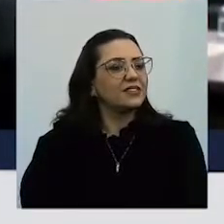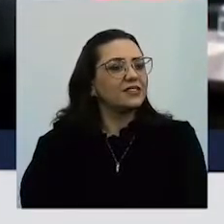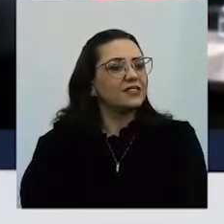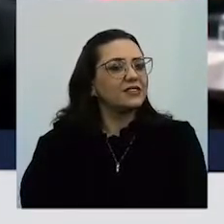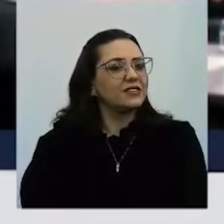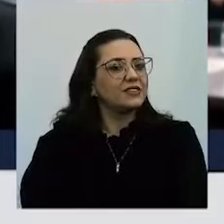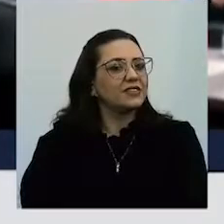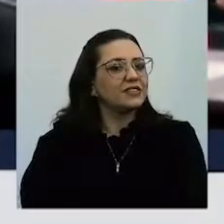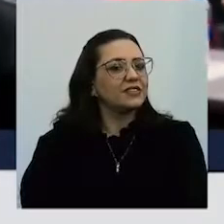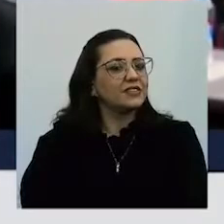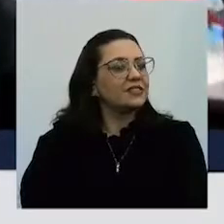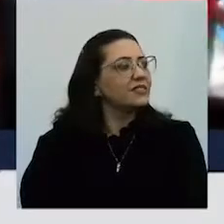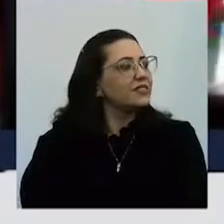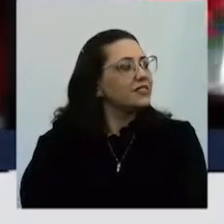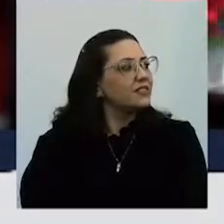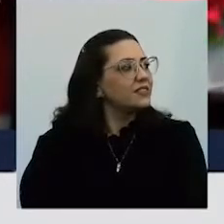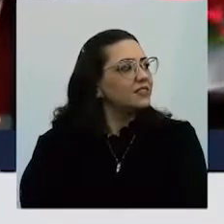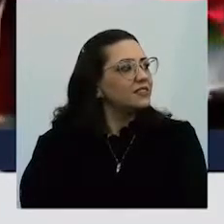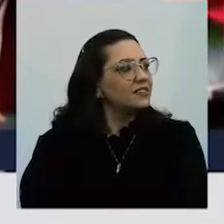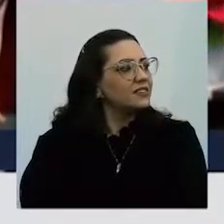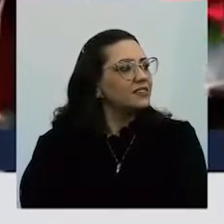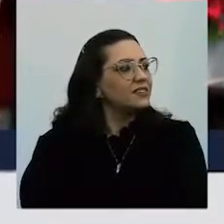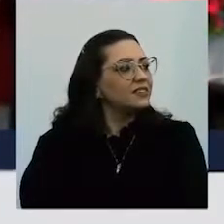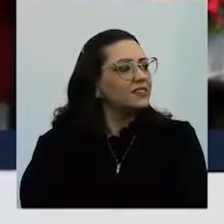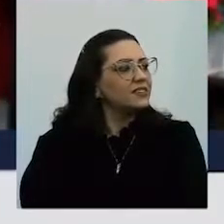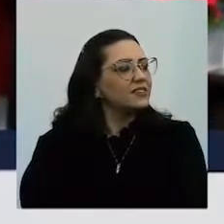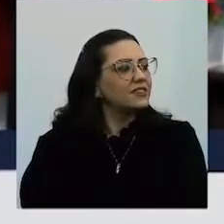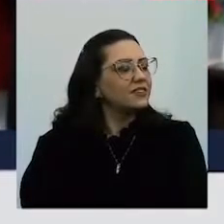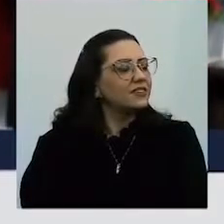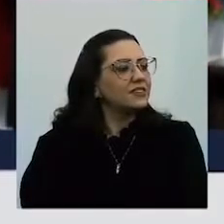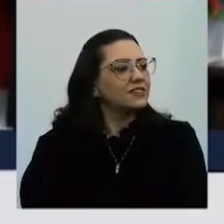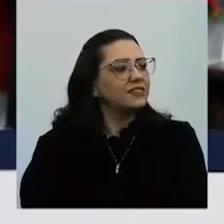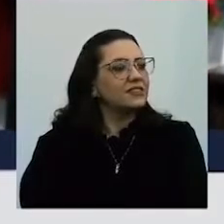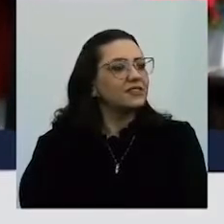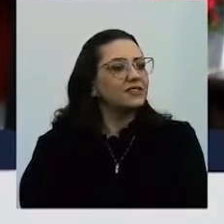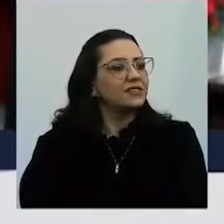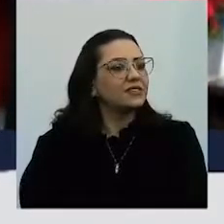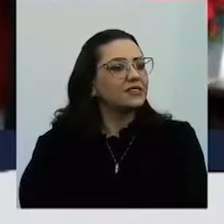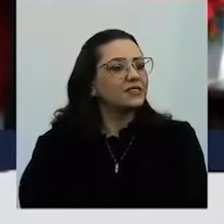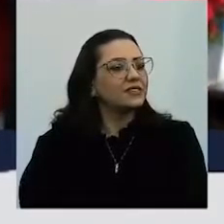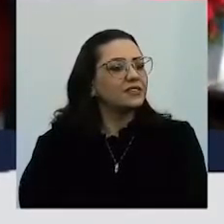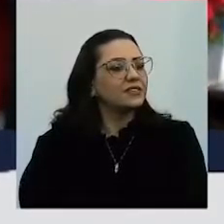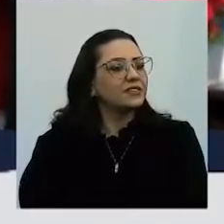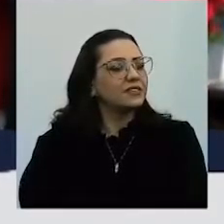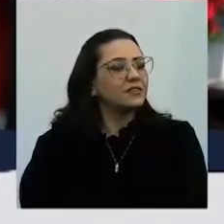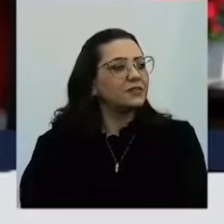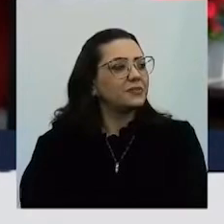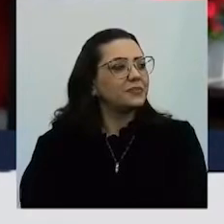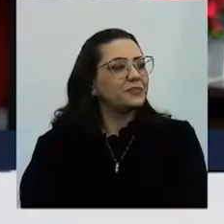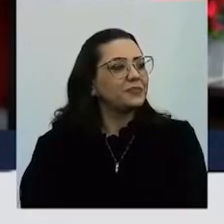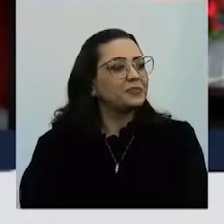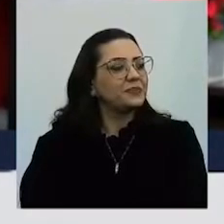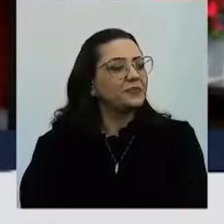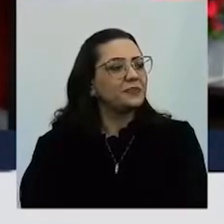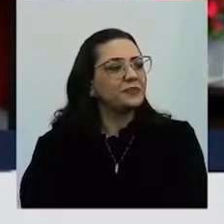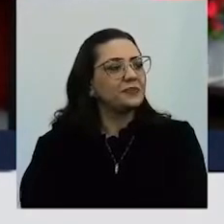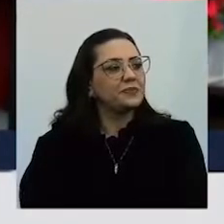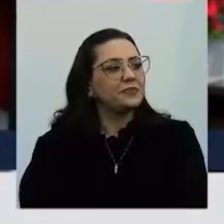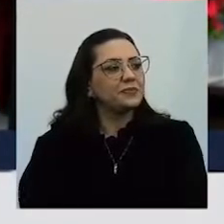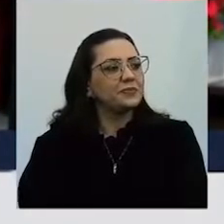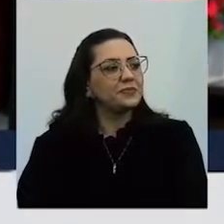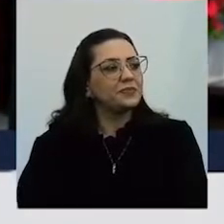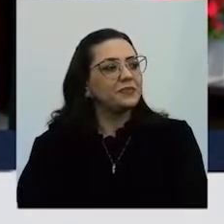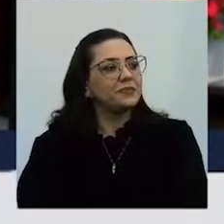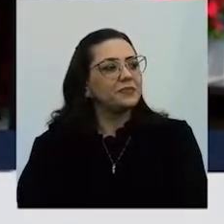a diretoria como secretário executivo. Foi presidente da APM, Associação Paulista de Medicina Regional